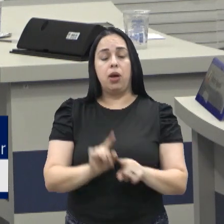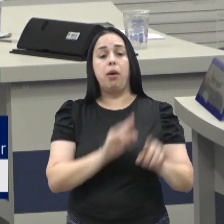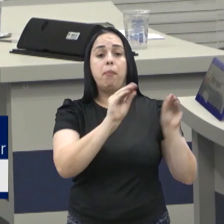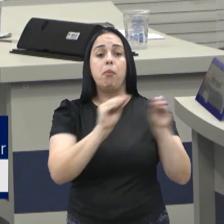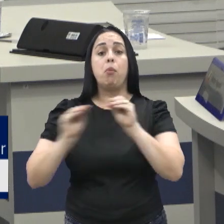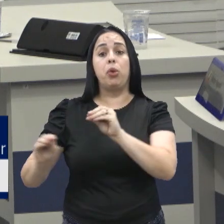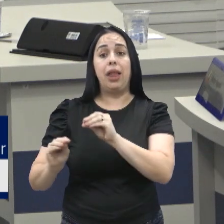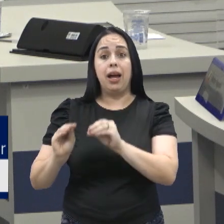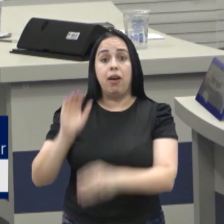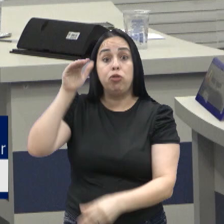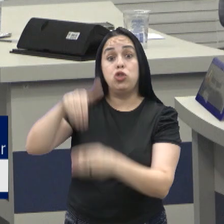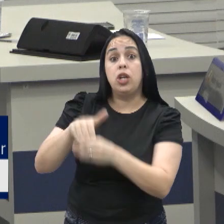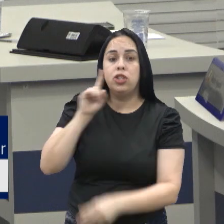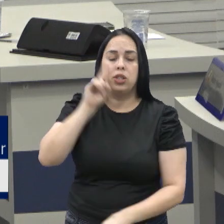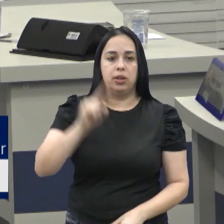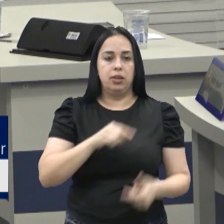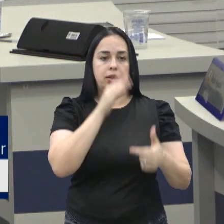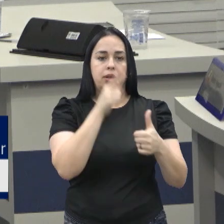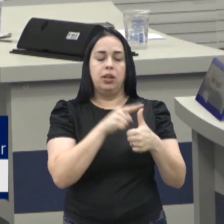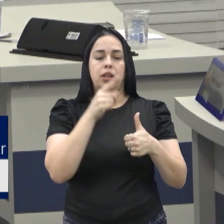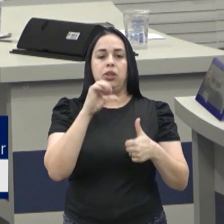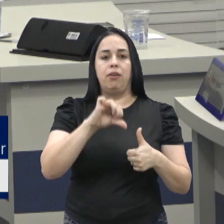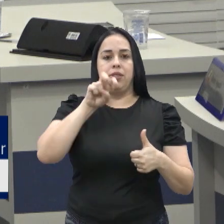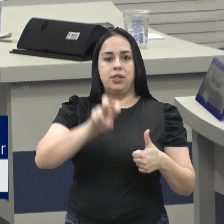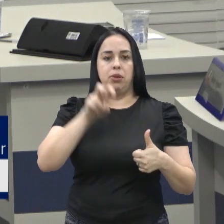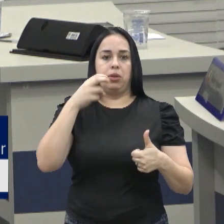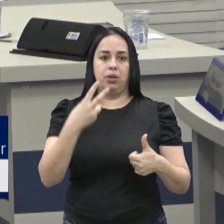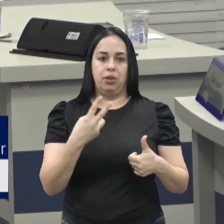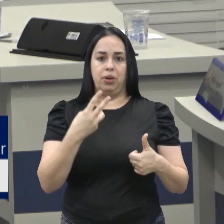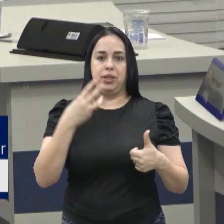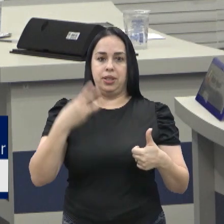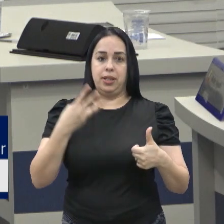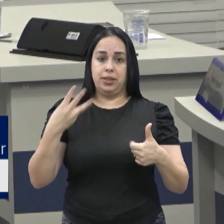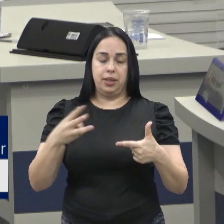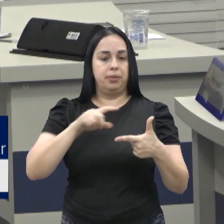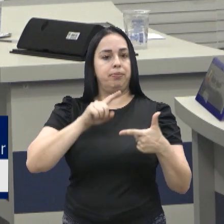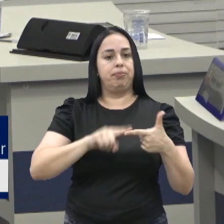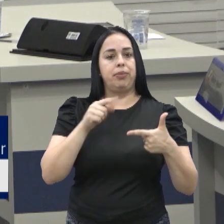seguintes processos. Processo 9533/2023, processo